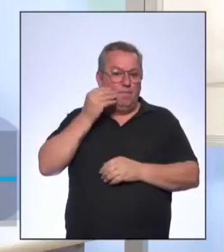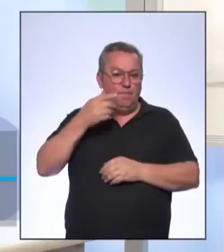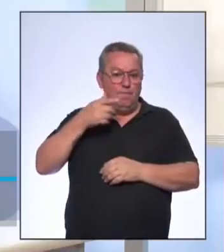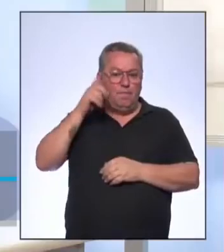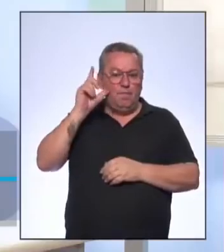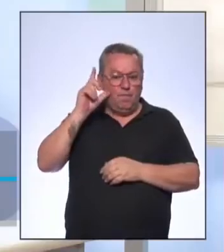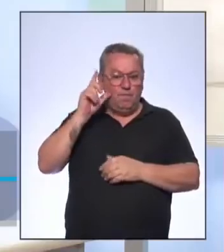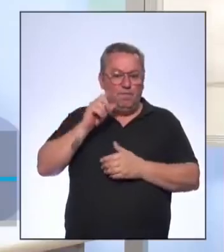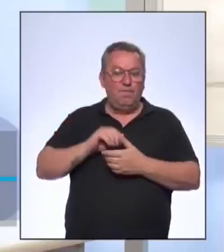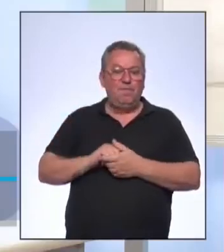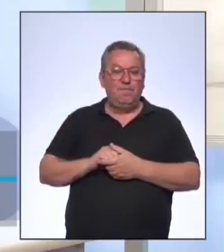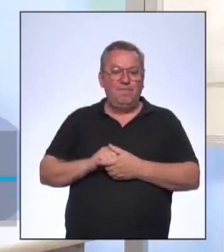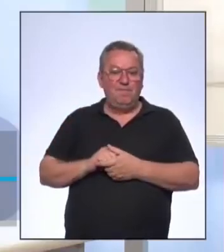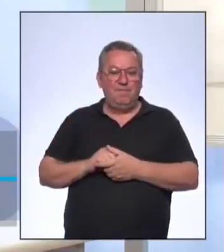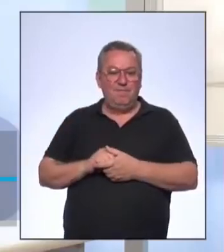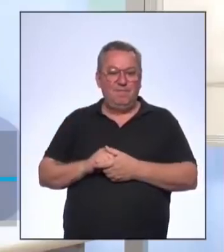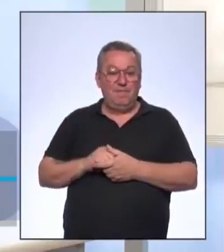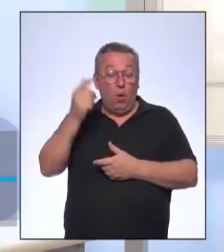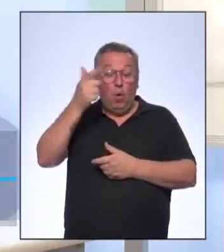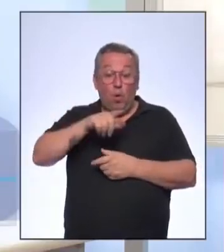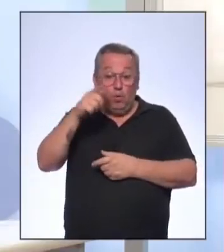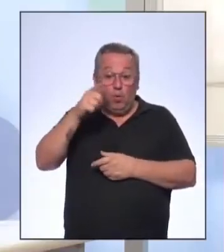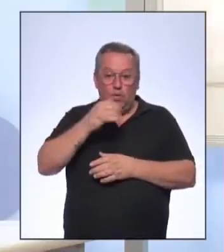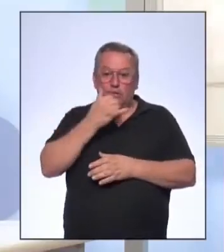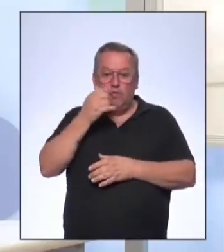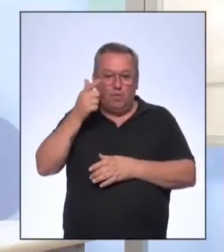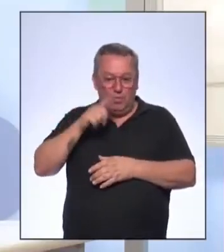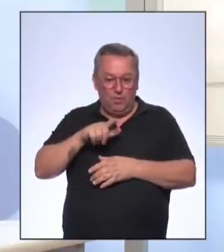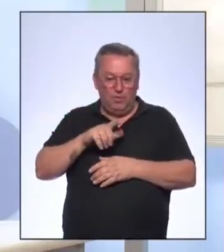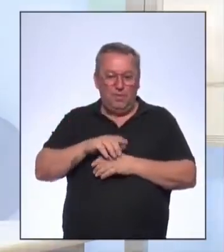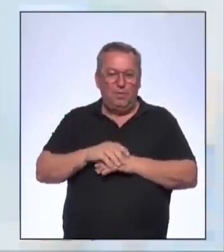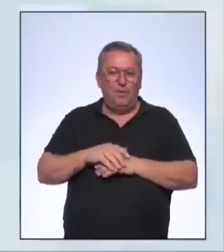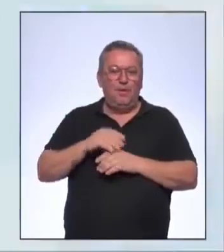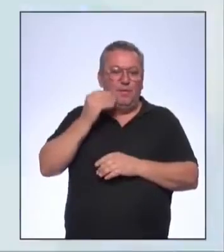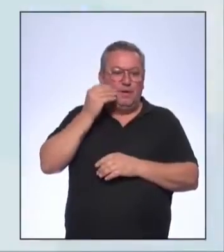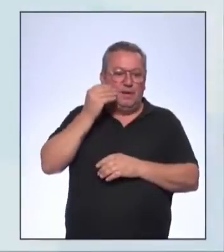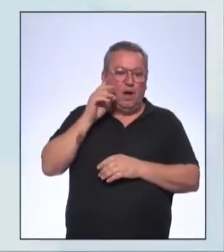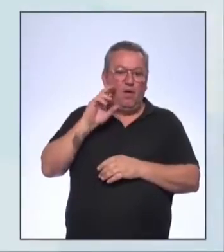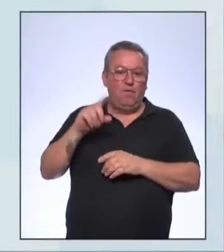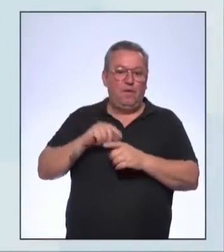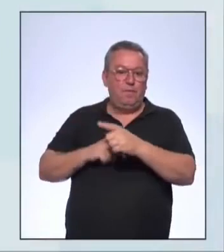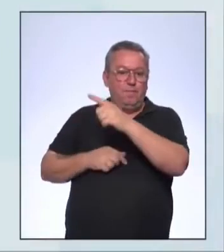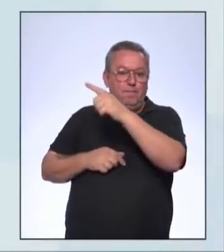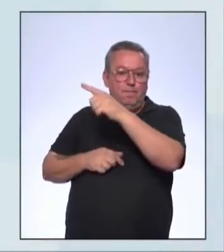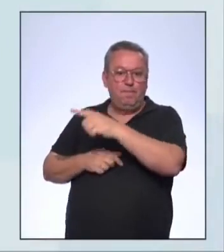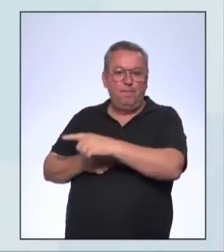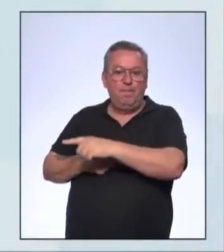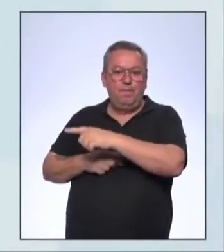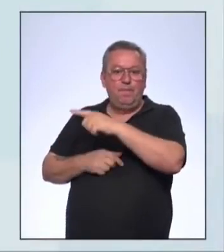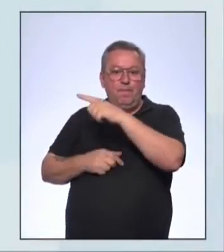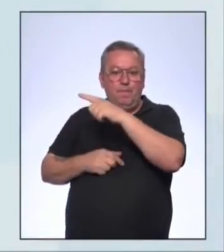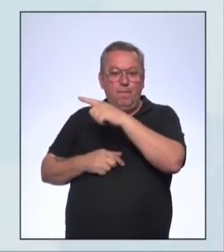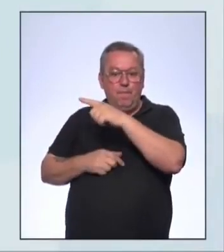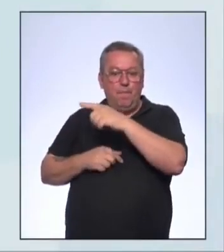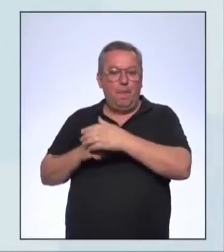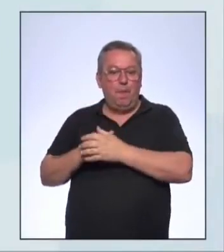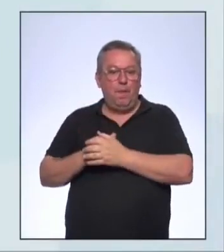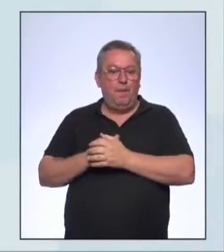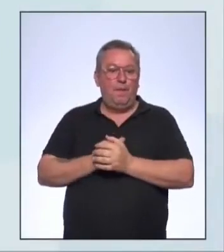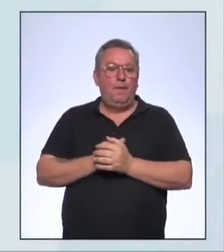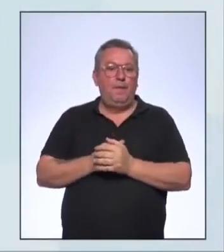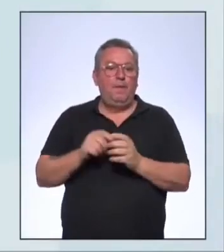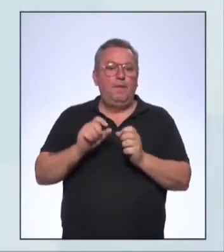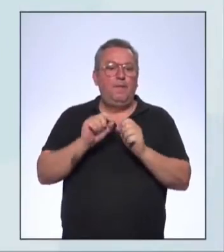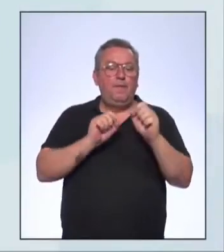né? Na mesma ideia, vai aparecer na tela para vocês, então, a questão do litoral lá, né? A questão do litoral